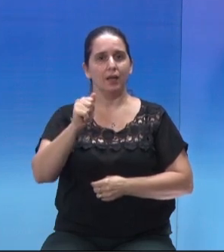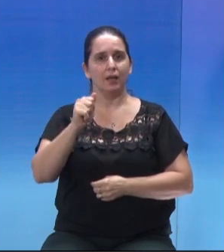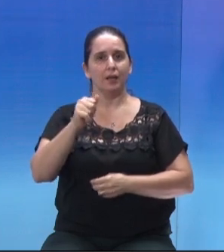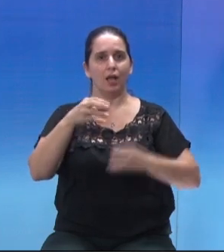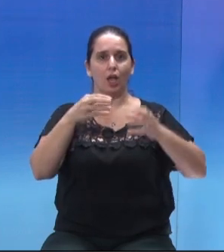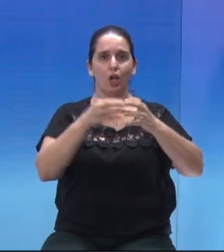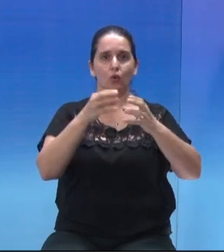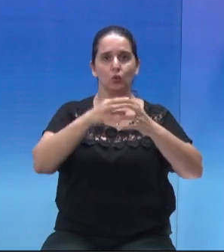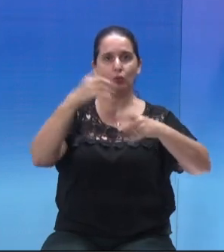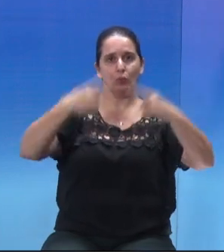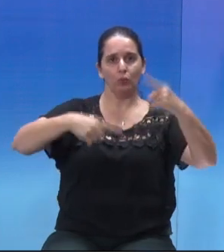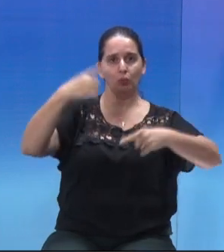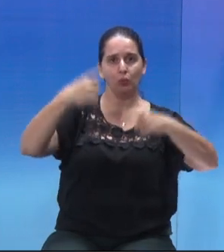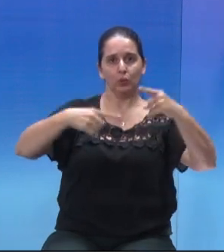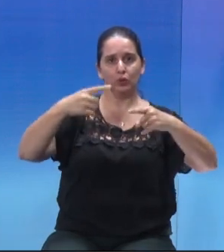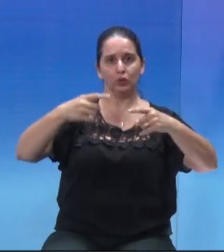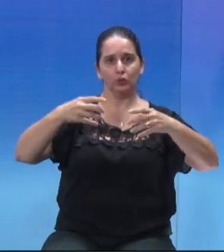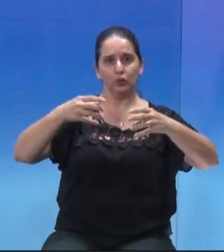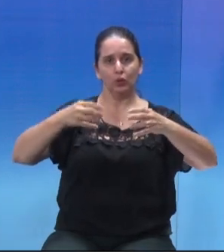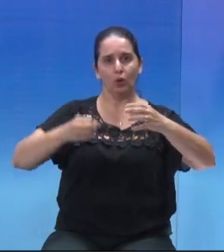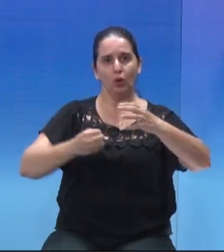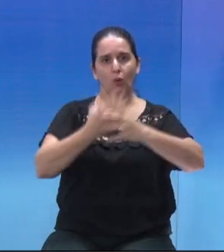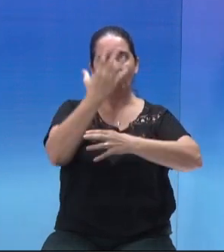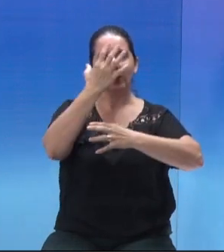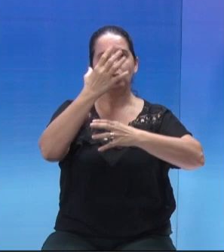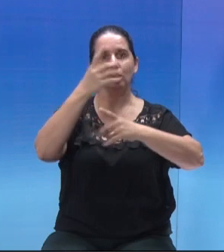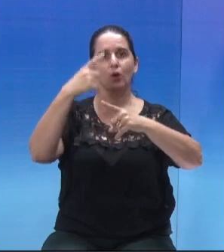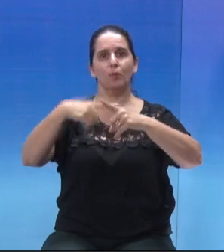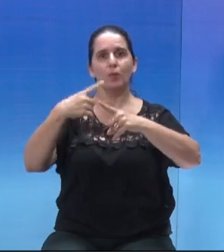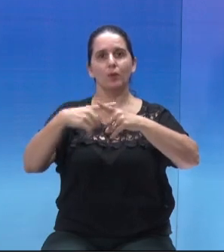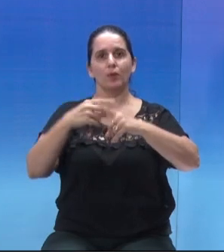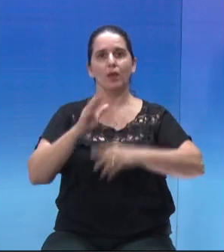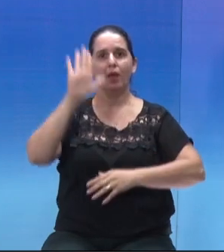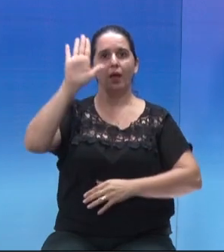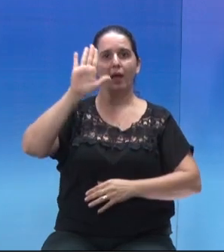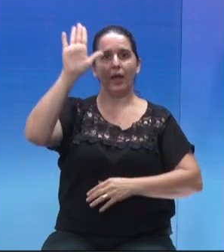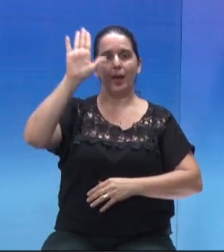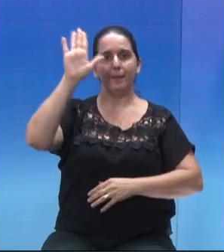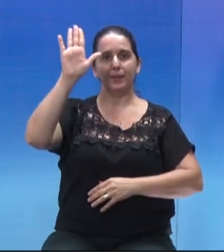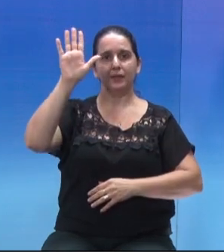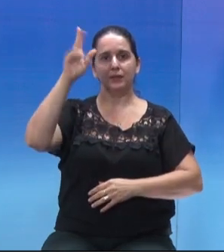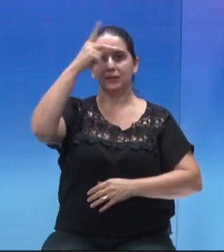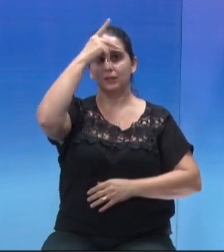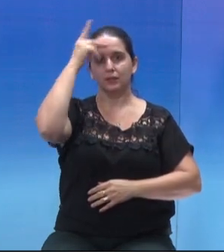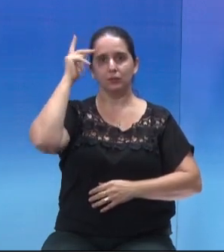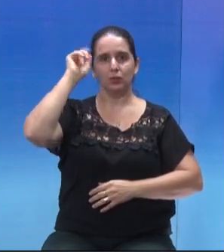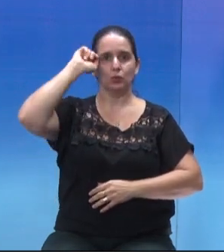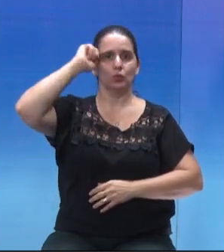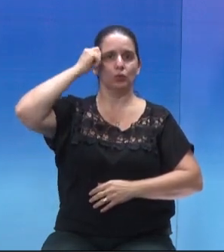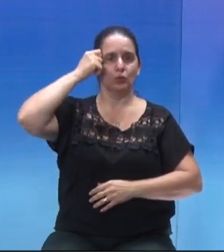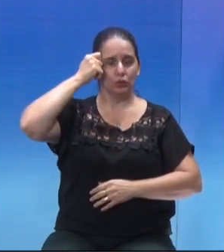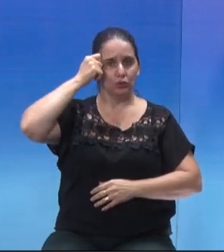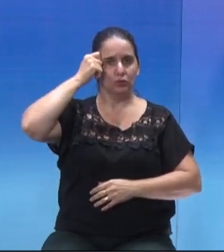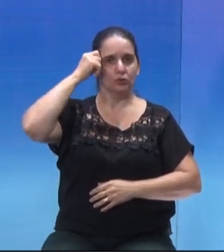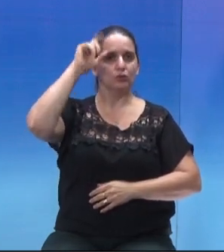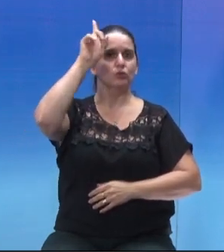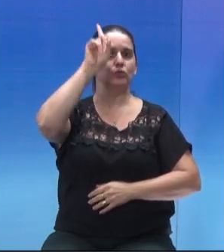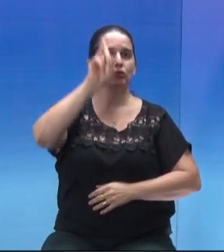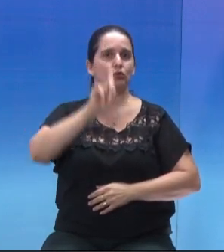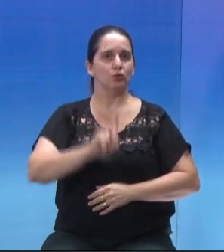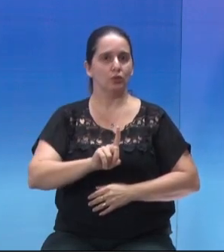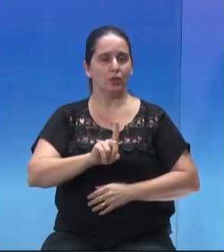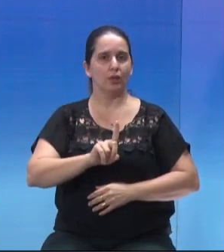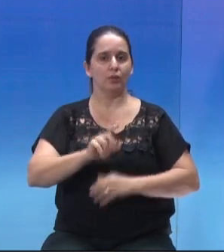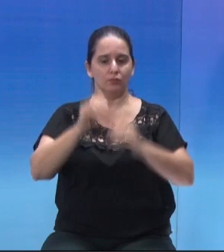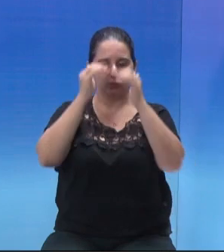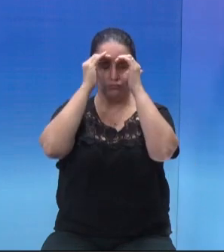que foi criado para que os negros tivessem um partido, alguém que representasse, que os direitos civis finalmente, né,